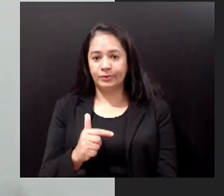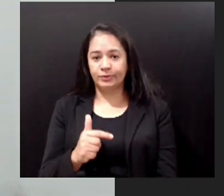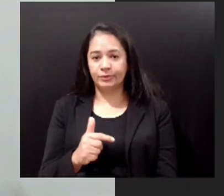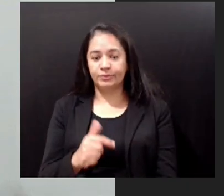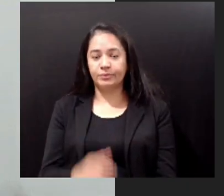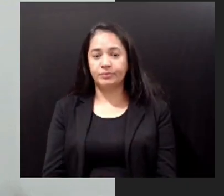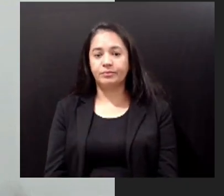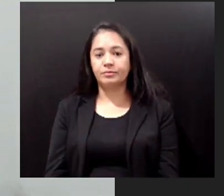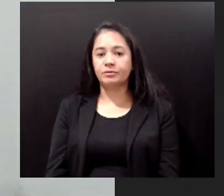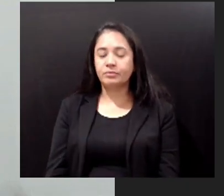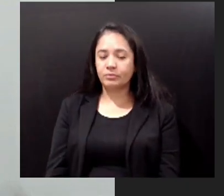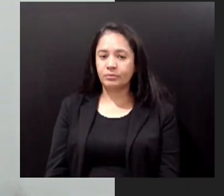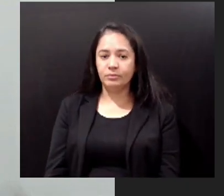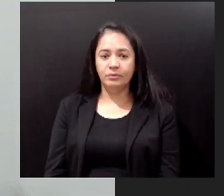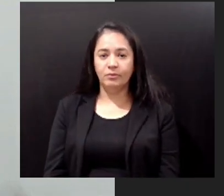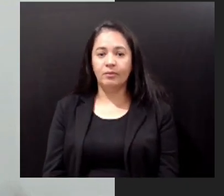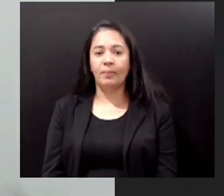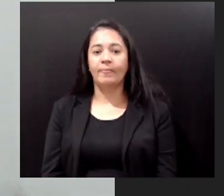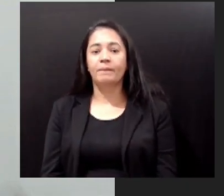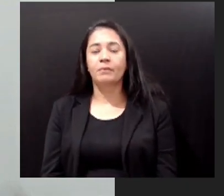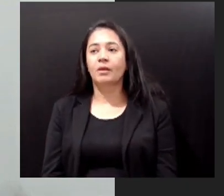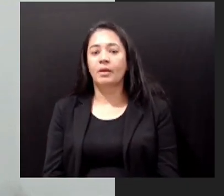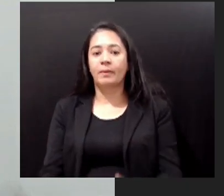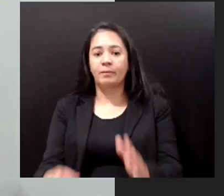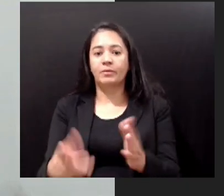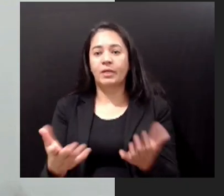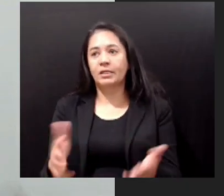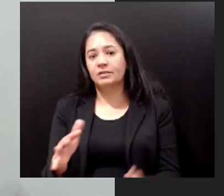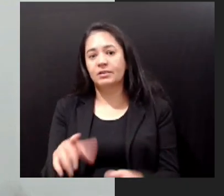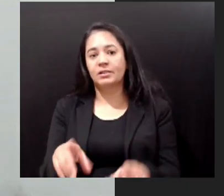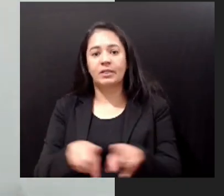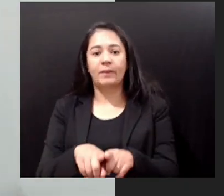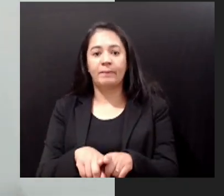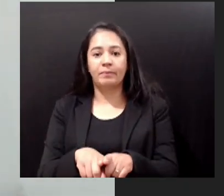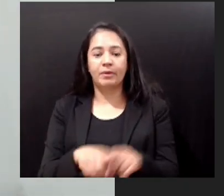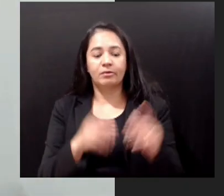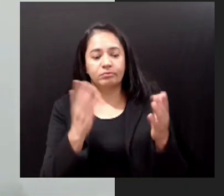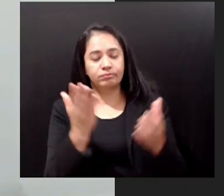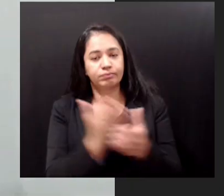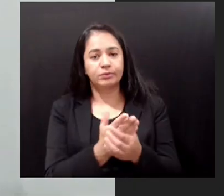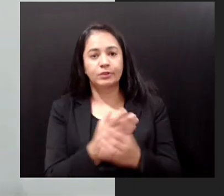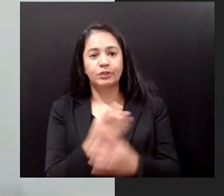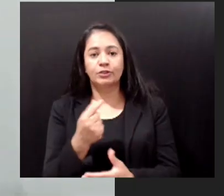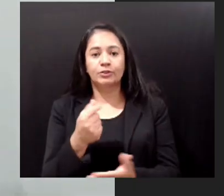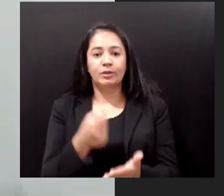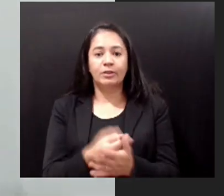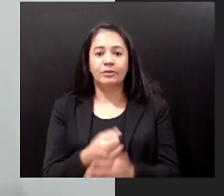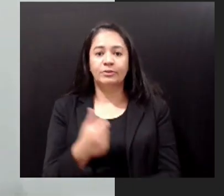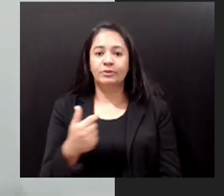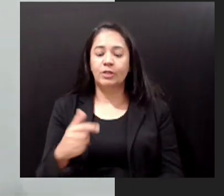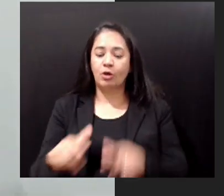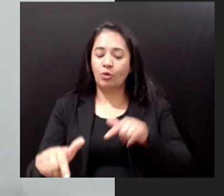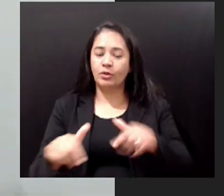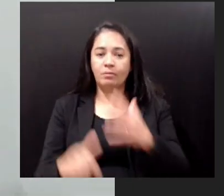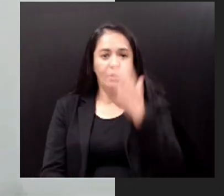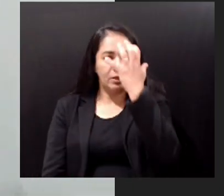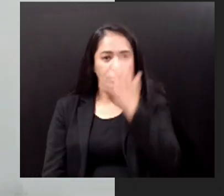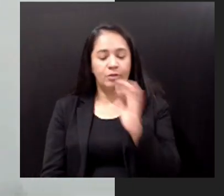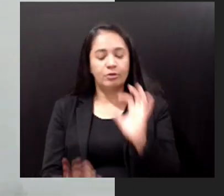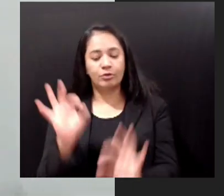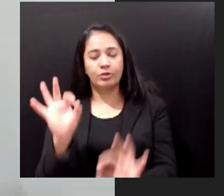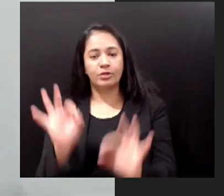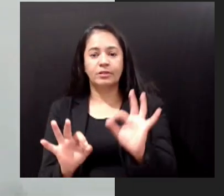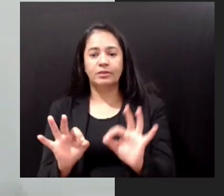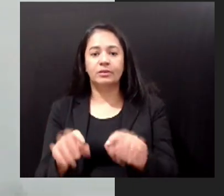de honorários advocatícios e até mesmo com as custas processuais, e o trabalho é muito sério e organizado. E também,